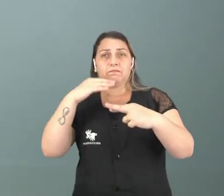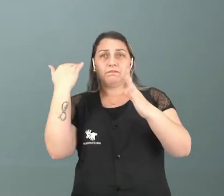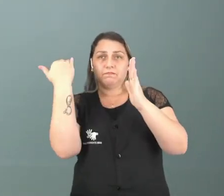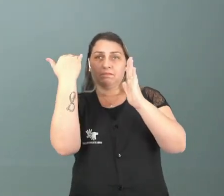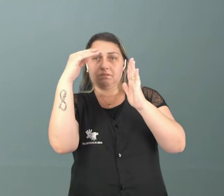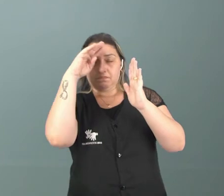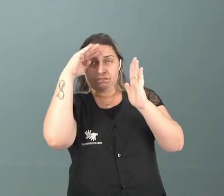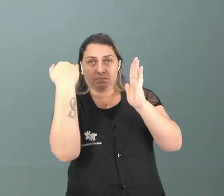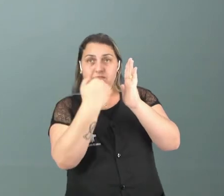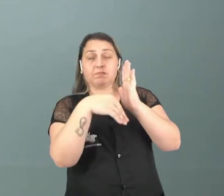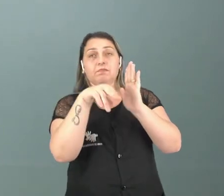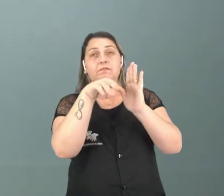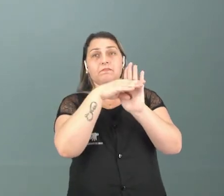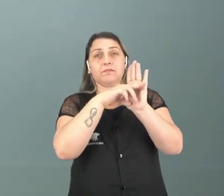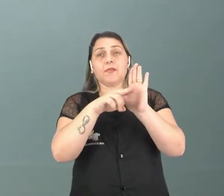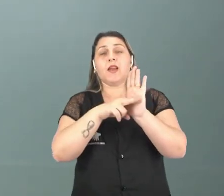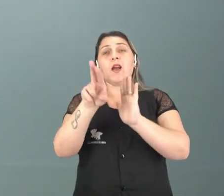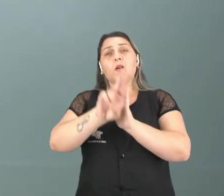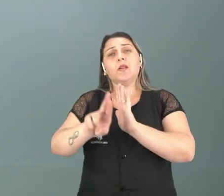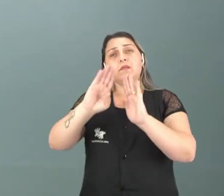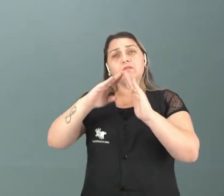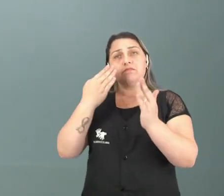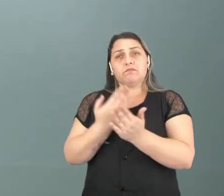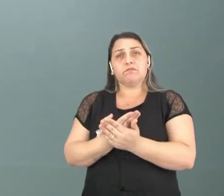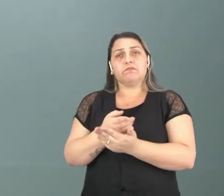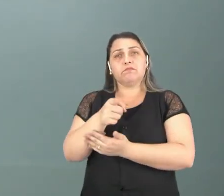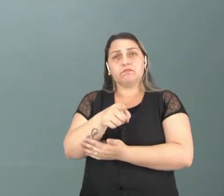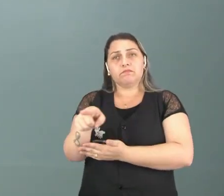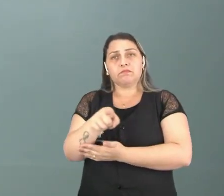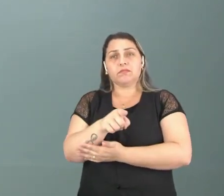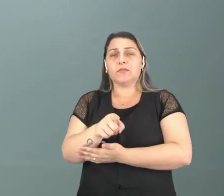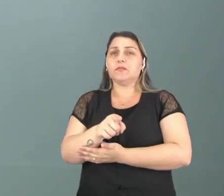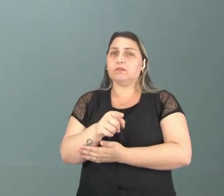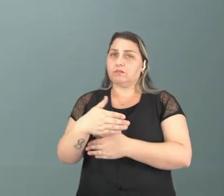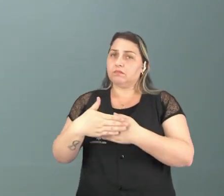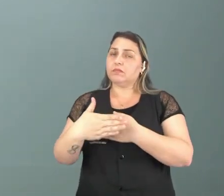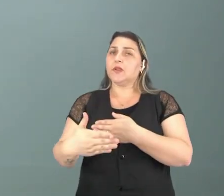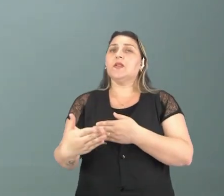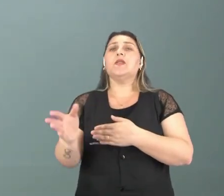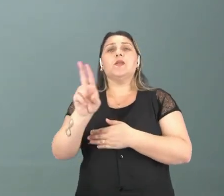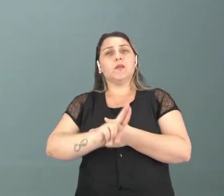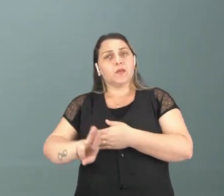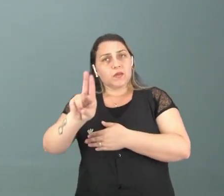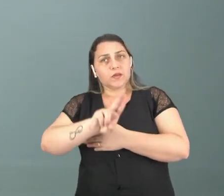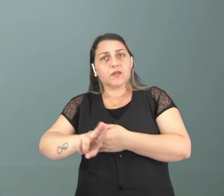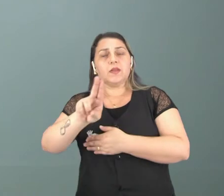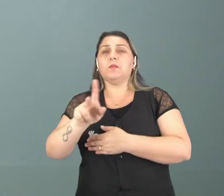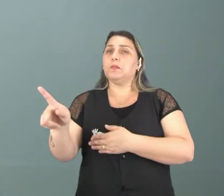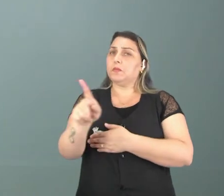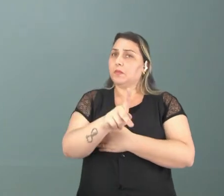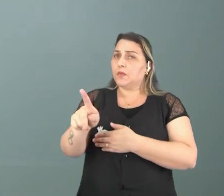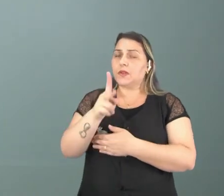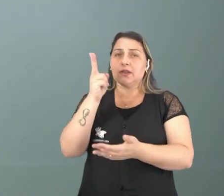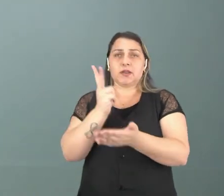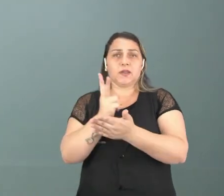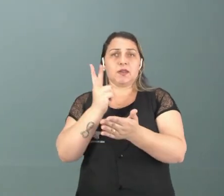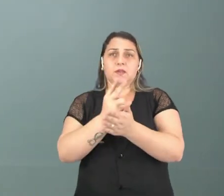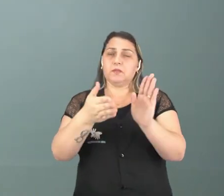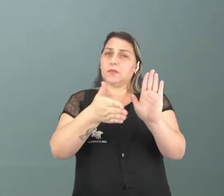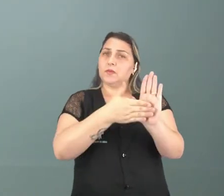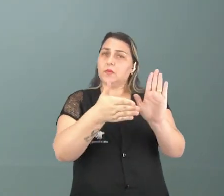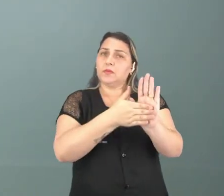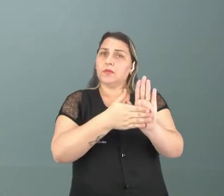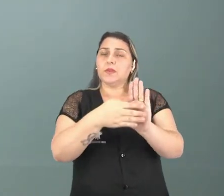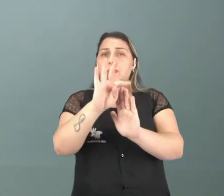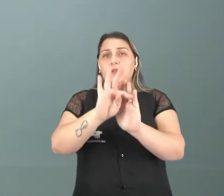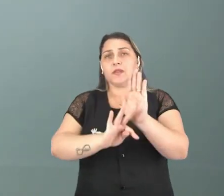é muito usado em escola, tá? Eu tenho certeza que você, de agora em diante, você vai usar bastante para o professor, ele sempre vai propor esse tipo